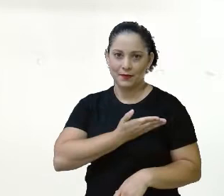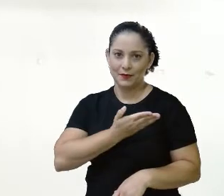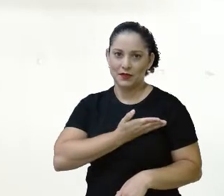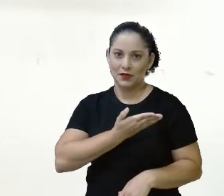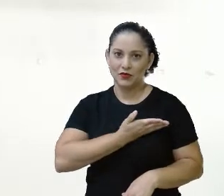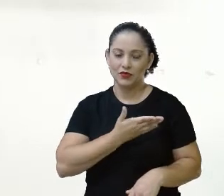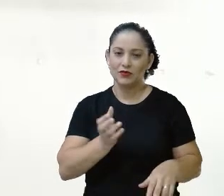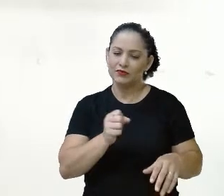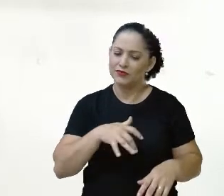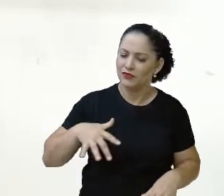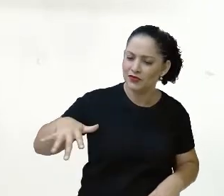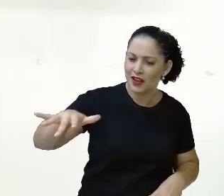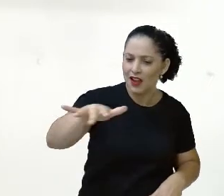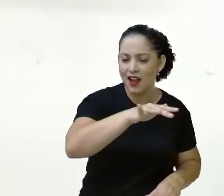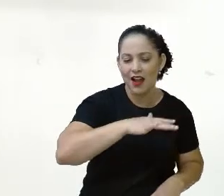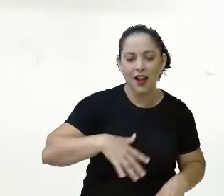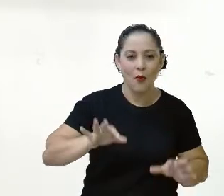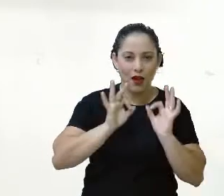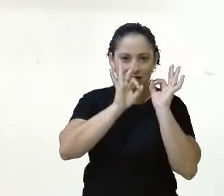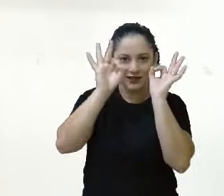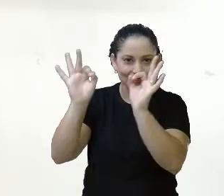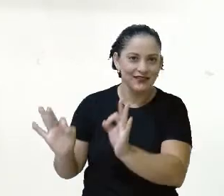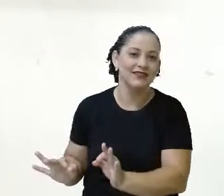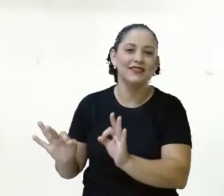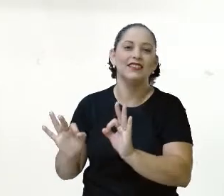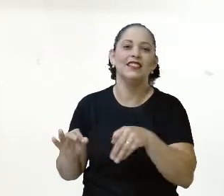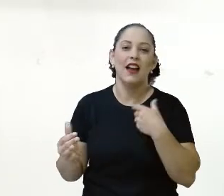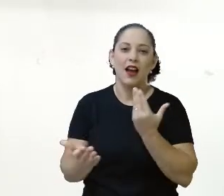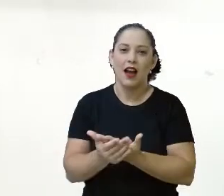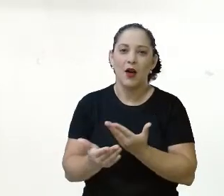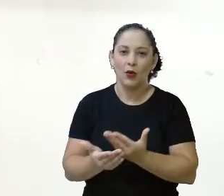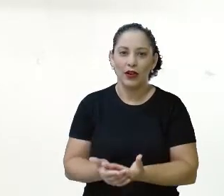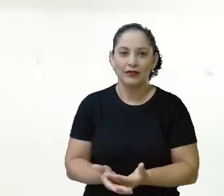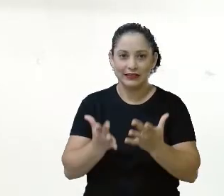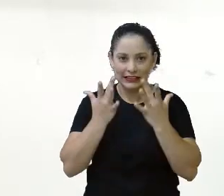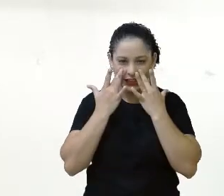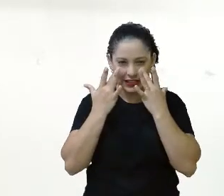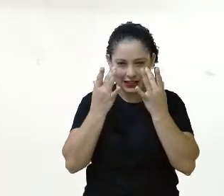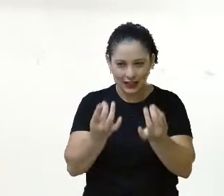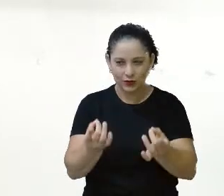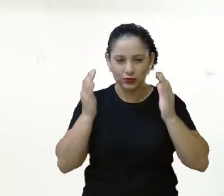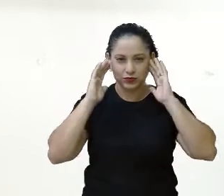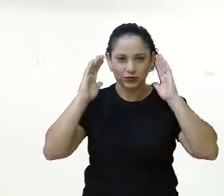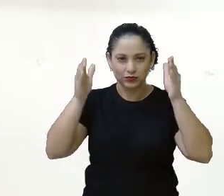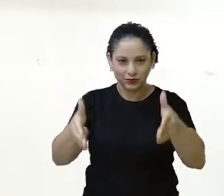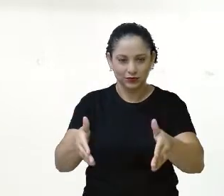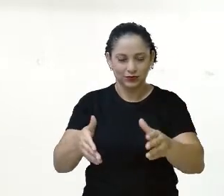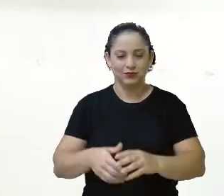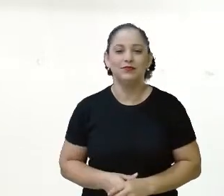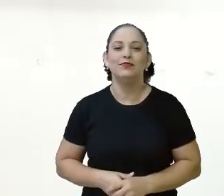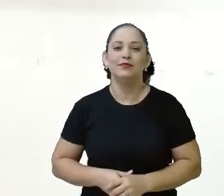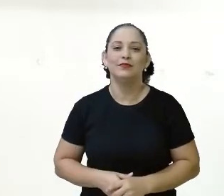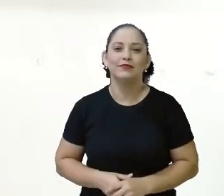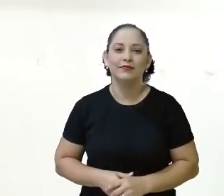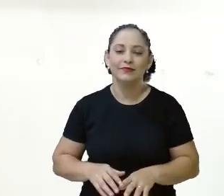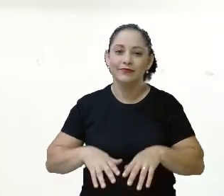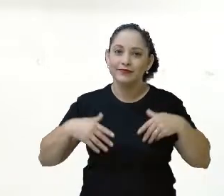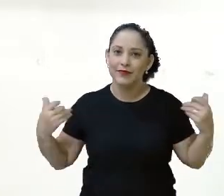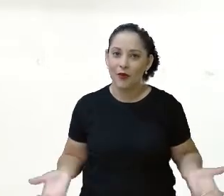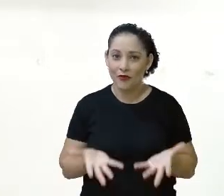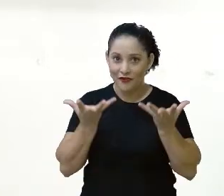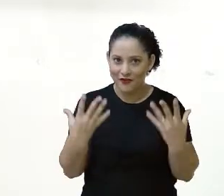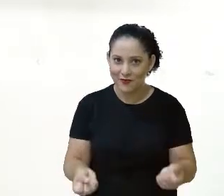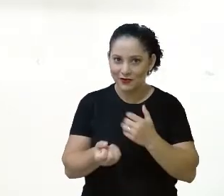todos possam assistir a aula com atenção. Então, gente, vamos